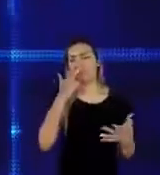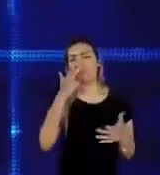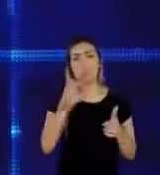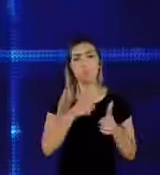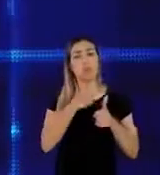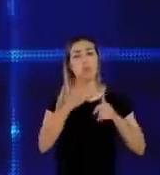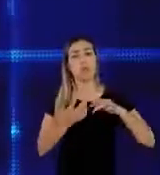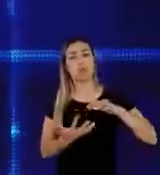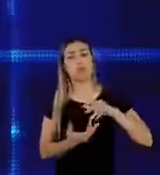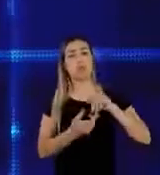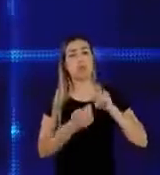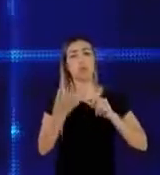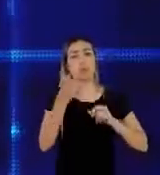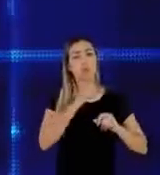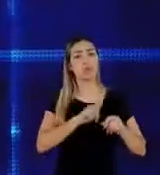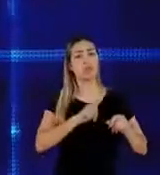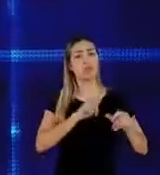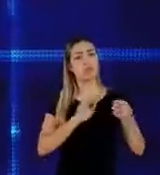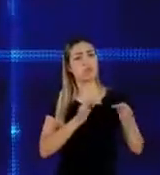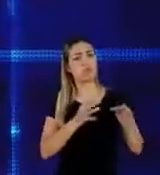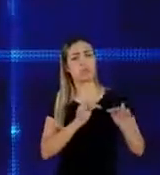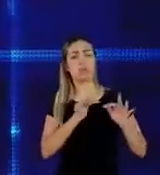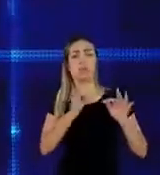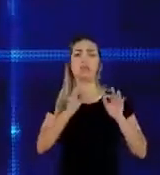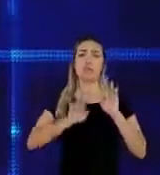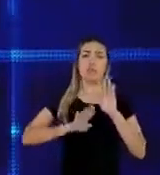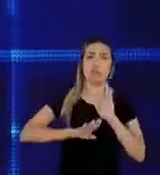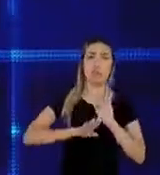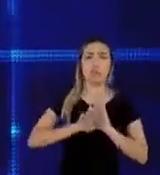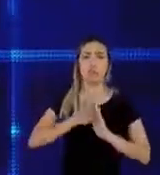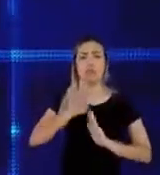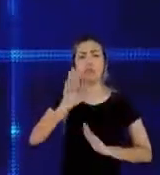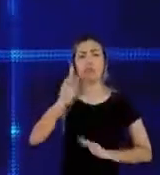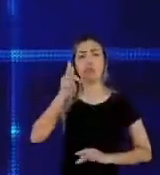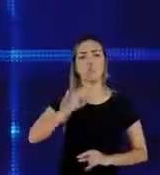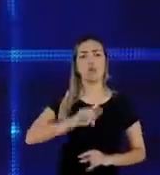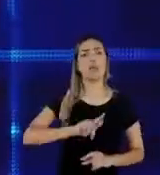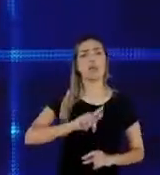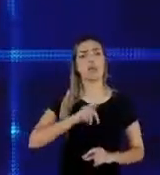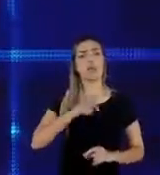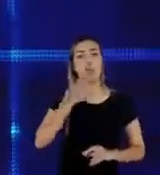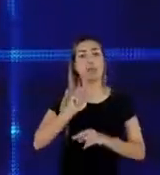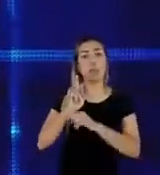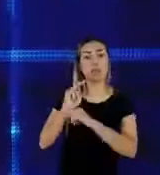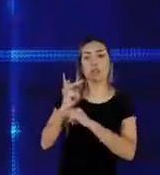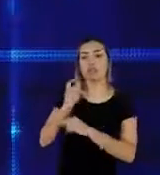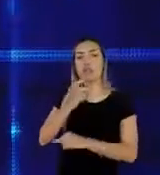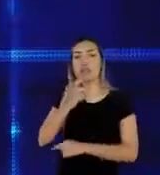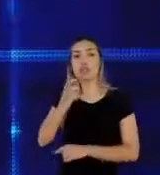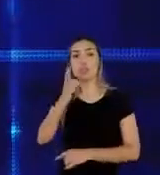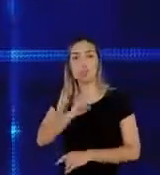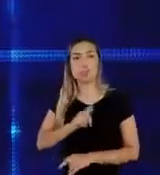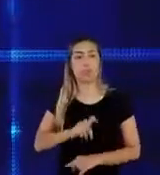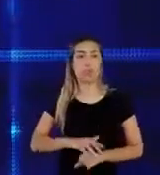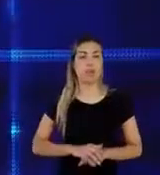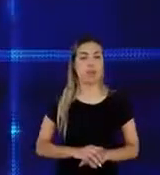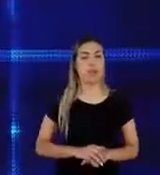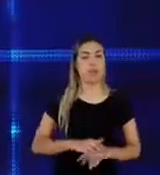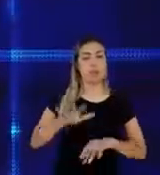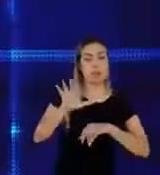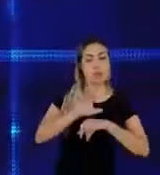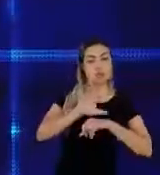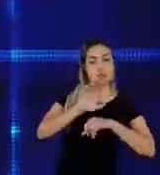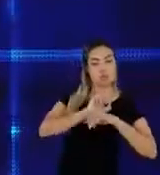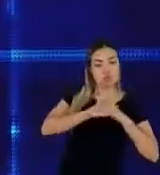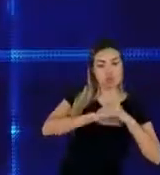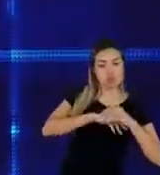tecnologias extremamente avançadas, né? A gente pode avançar em hidrogênio verde, a gente pode avançar em armazenamento. E o programa de